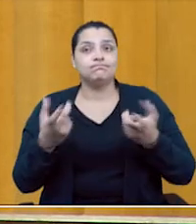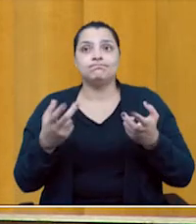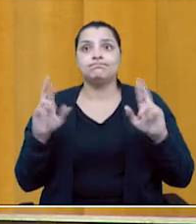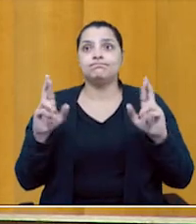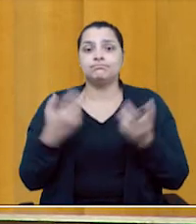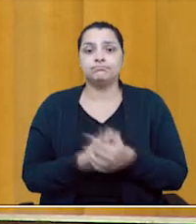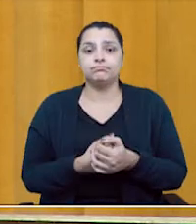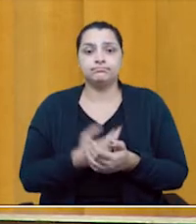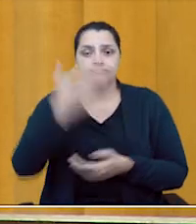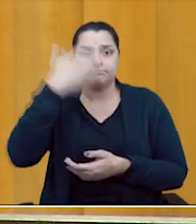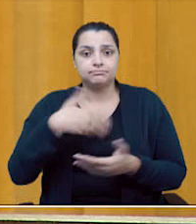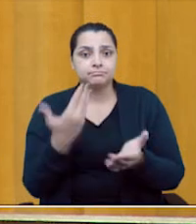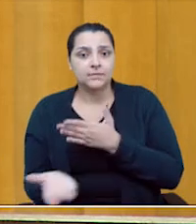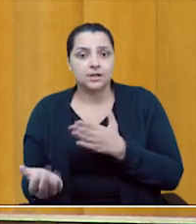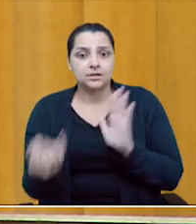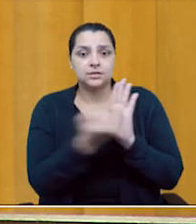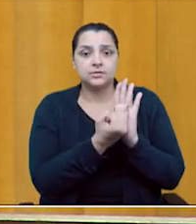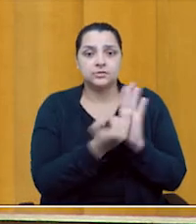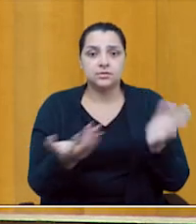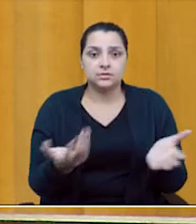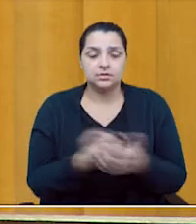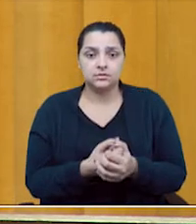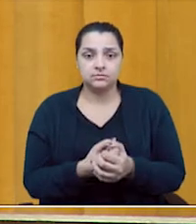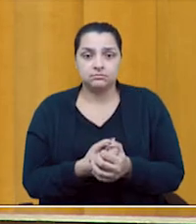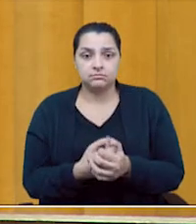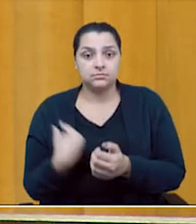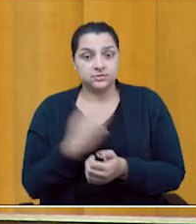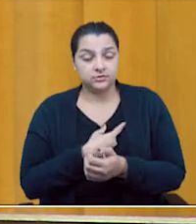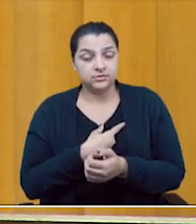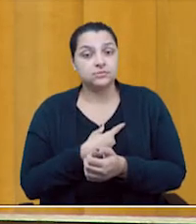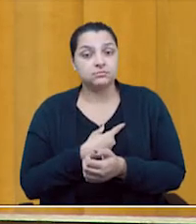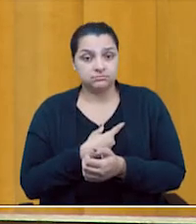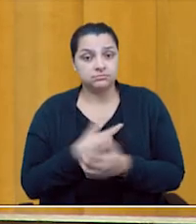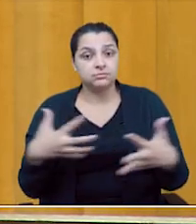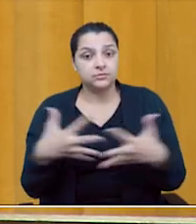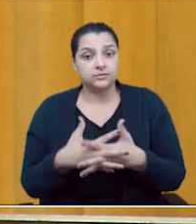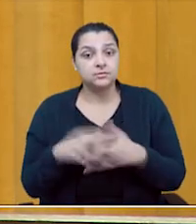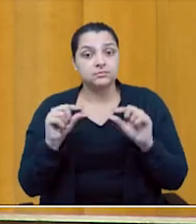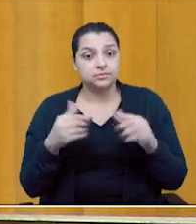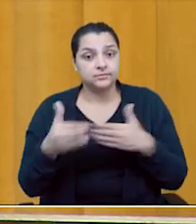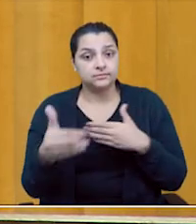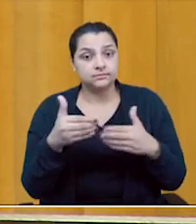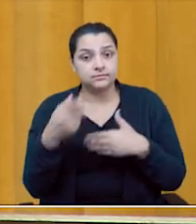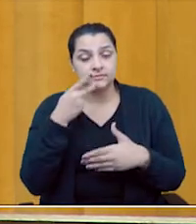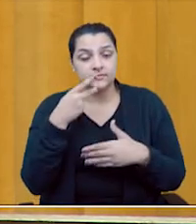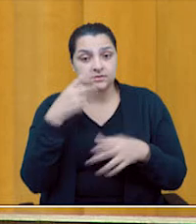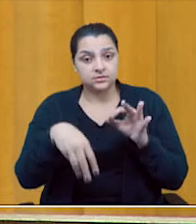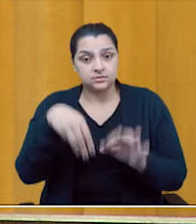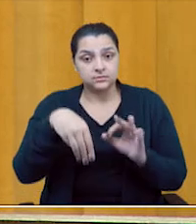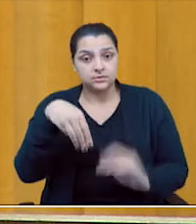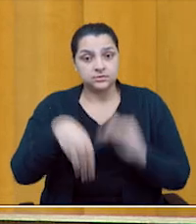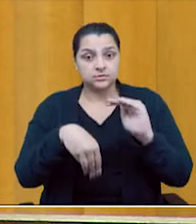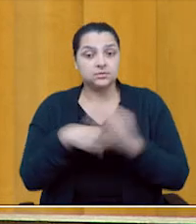reconhecimento, perda de identidade institucional, que nós já estamos vendo conflitos, recentemente tivemos, falando aqui dos magistrados, uma série de